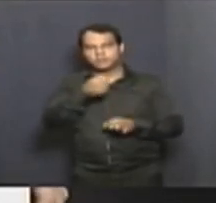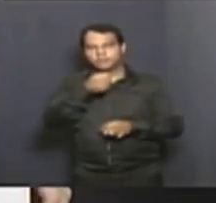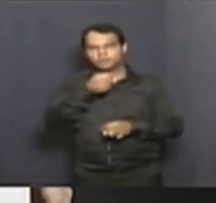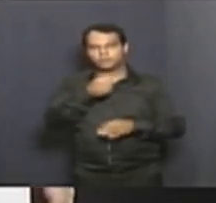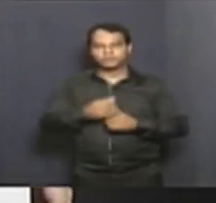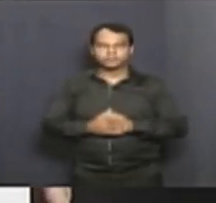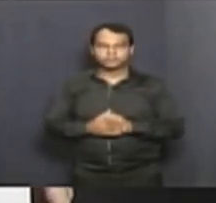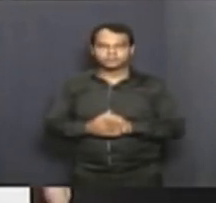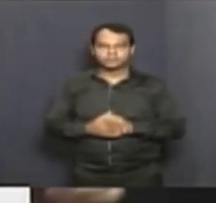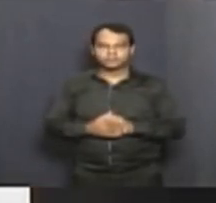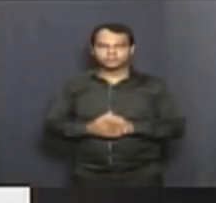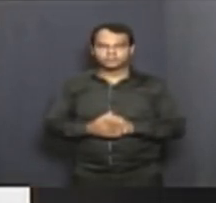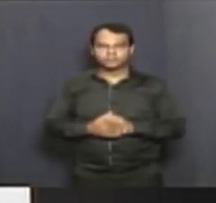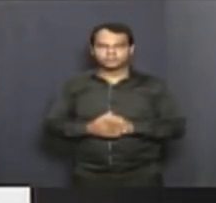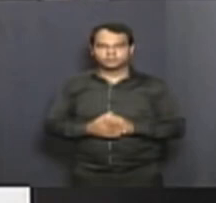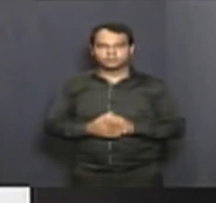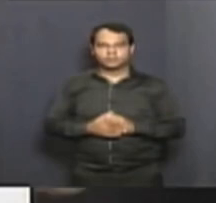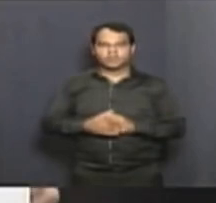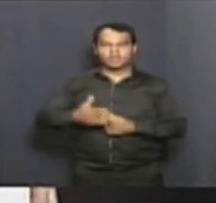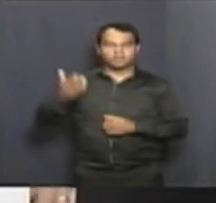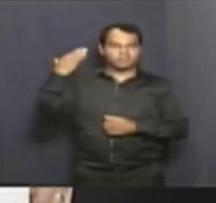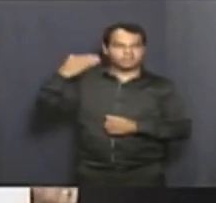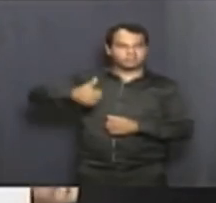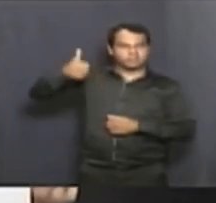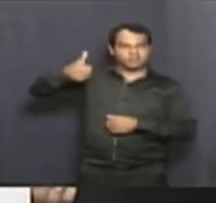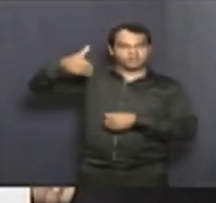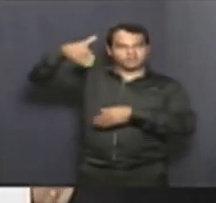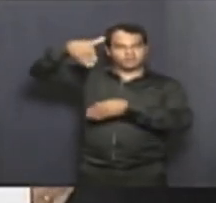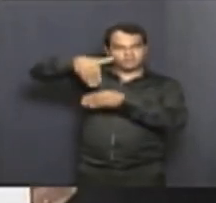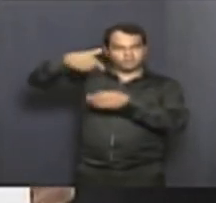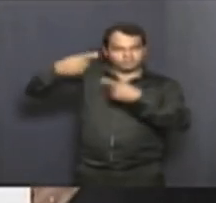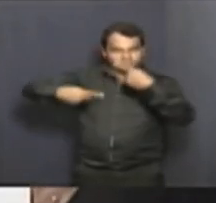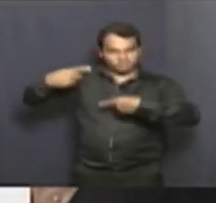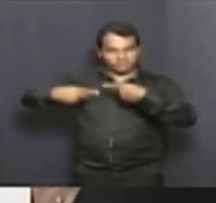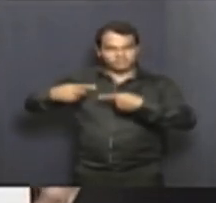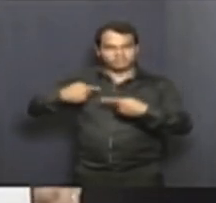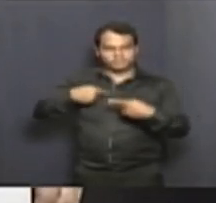áudio desde o primeiro abrigo com ele a igreja